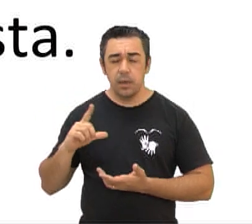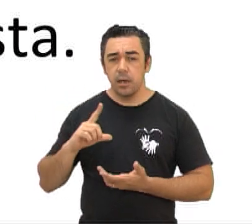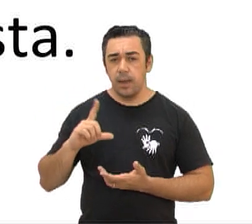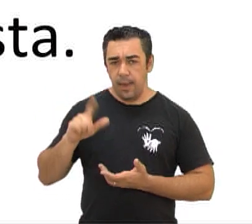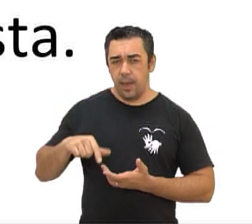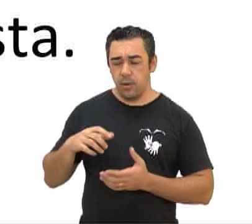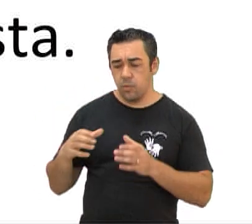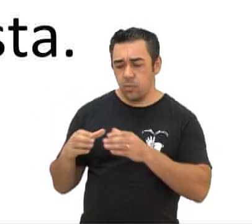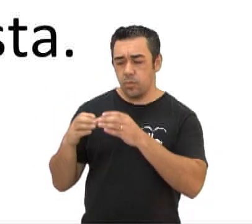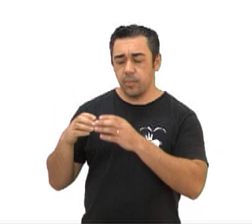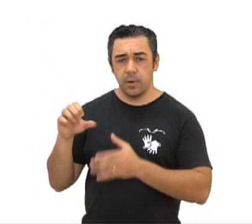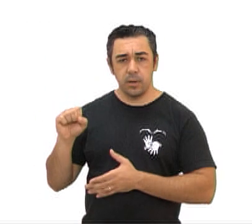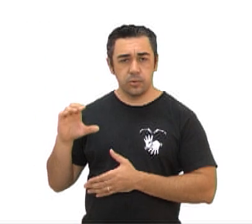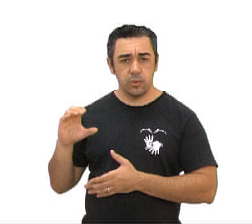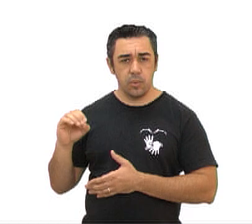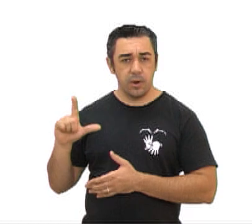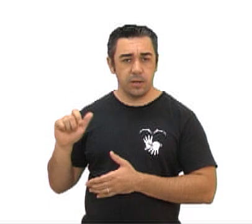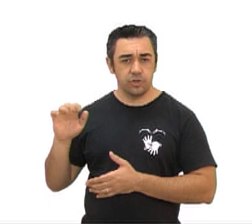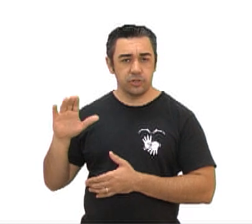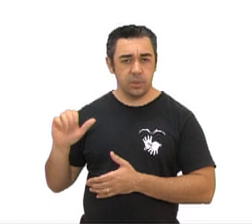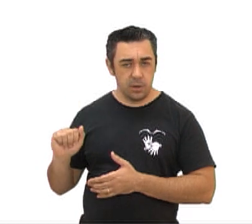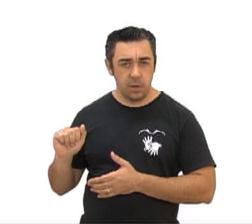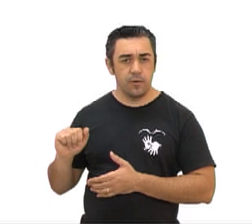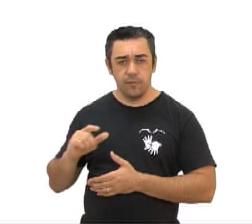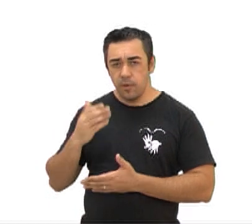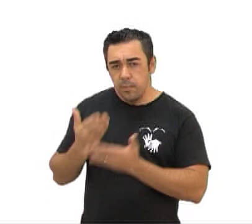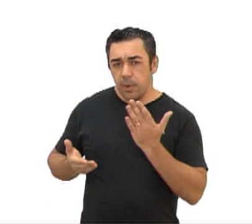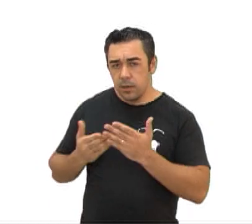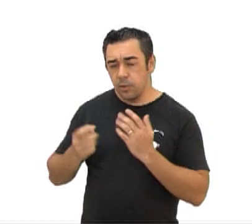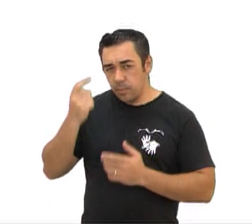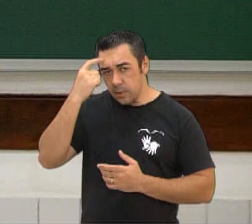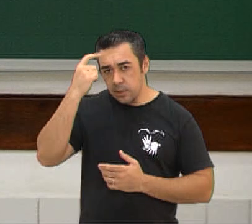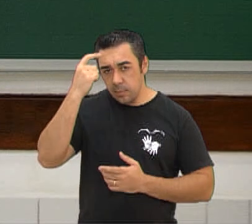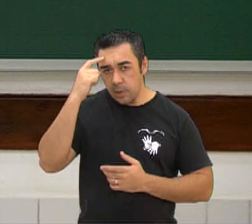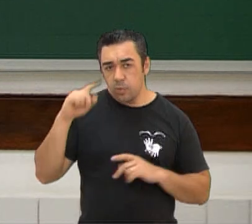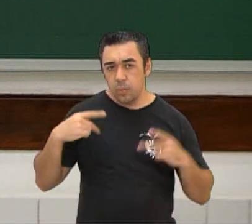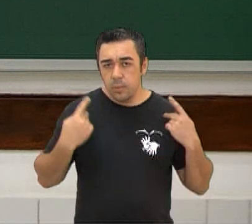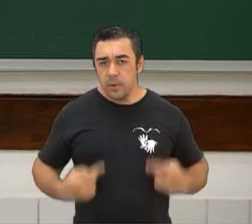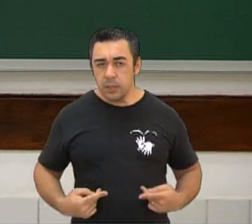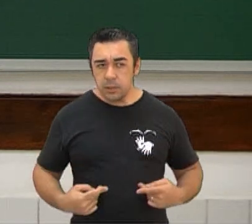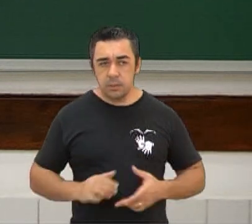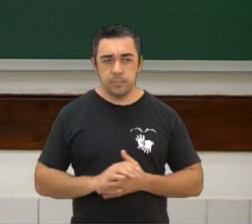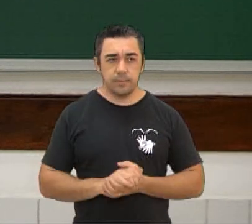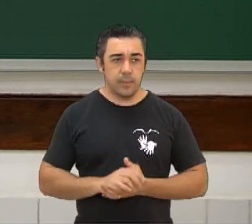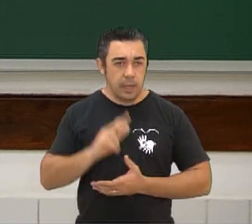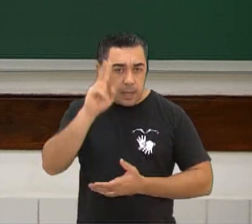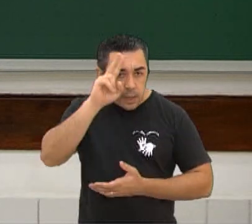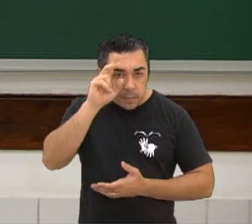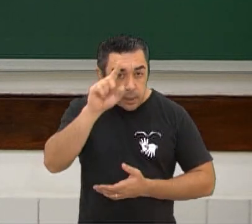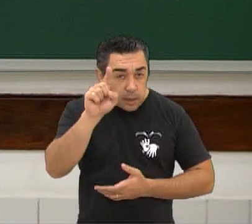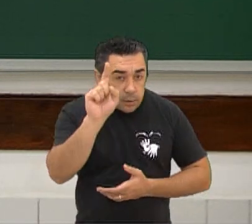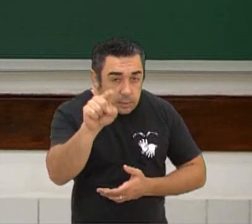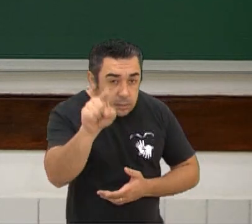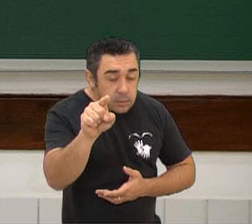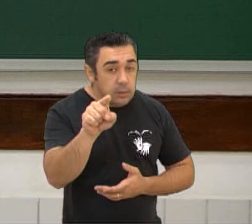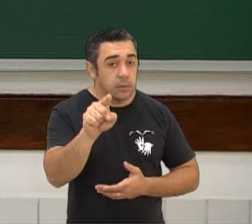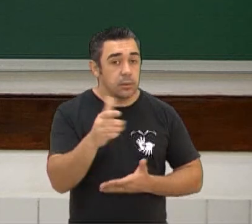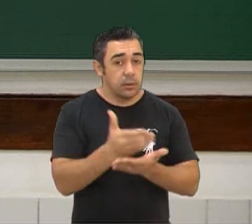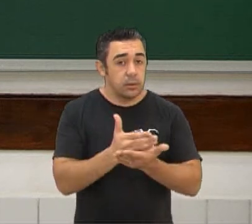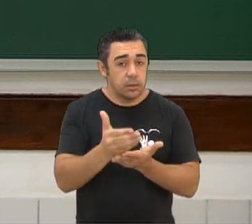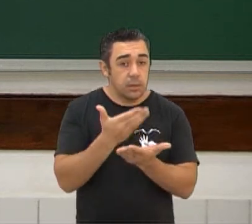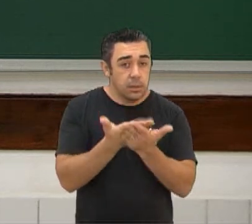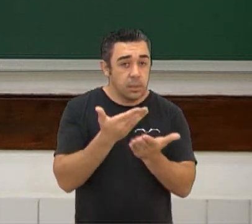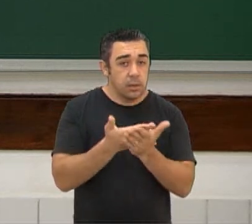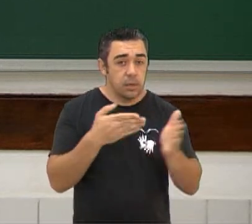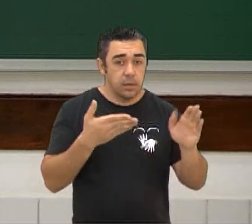pensamento humanista. Lembrete. Ao começar a sua aula, lembre sempre de entrar lá